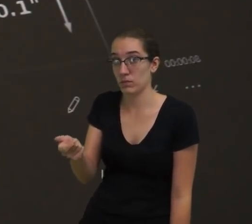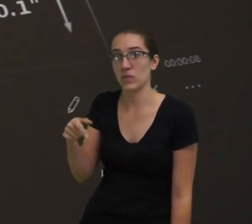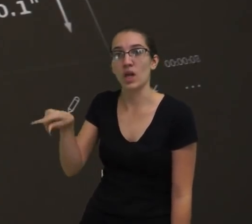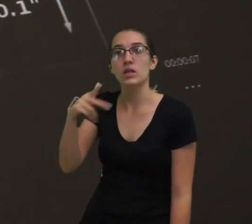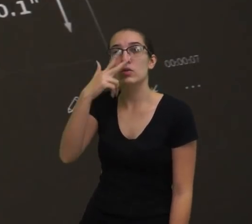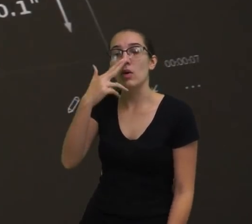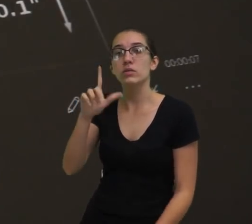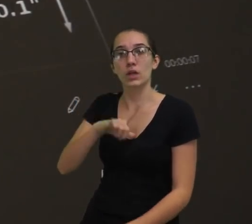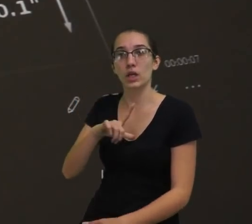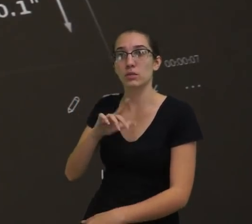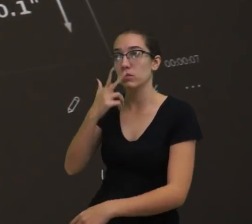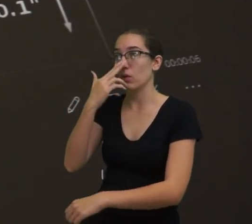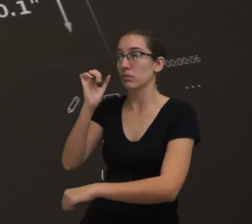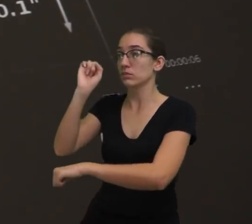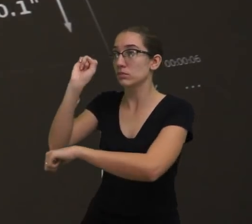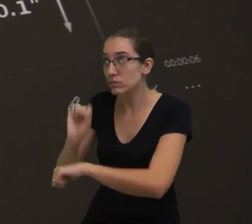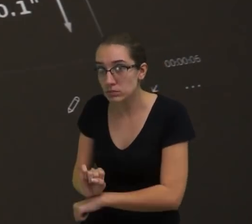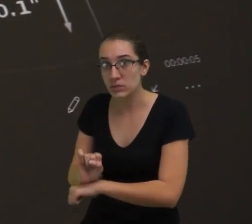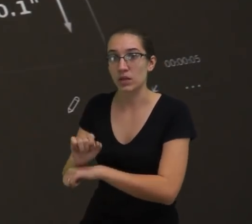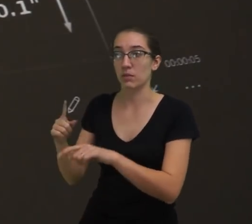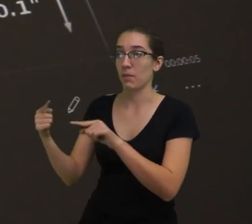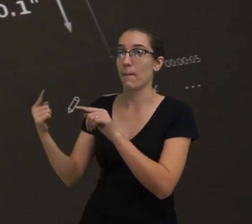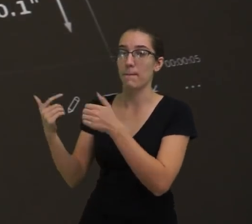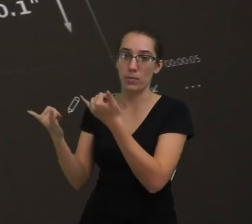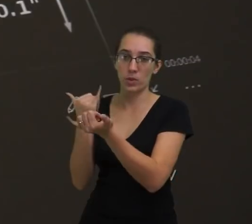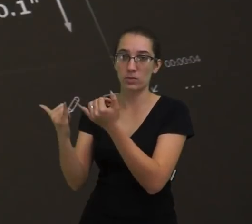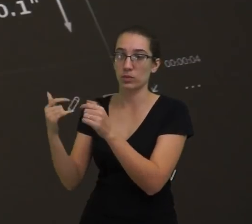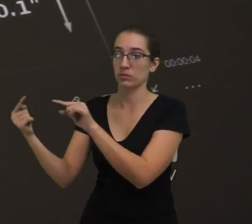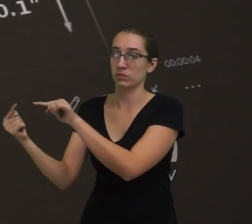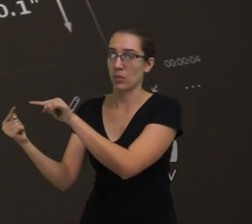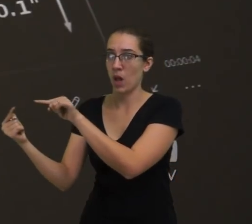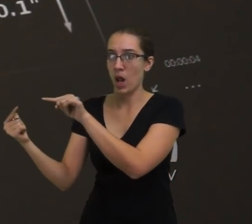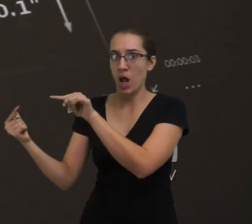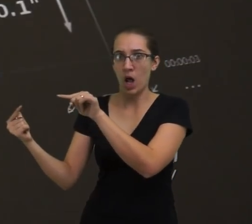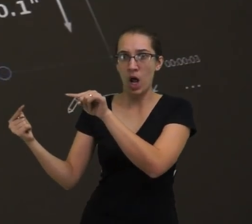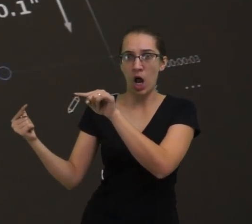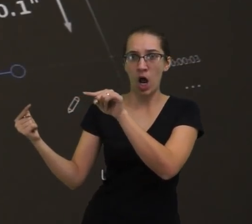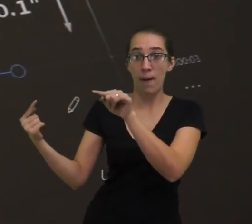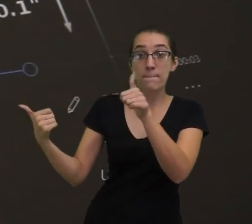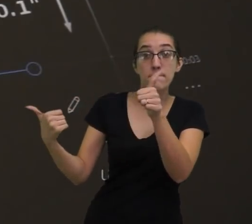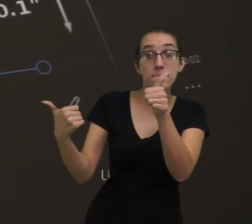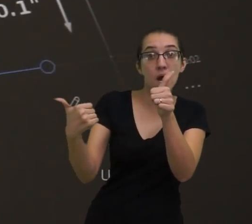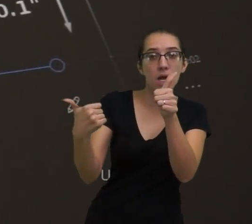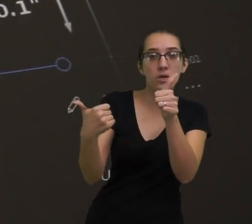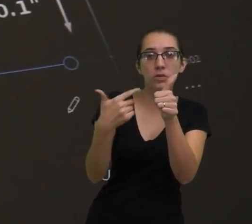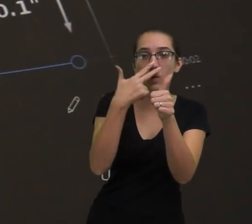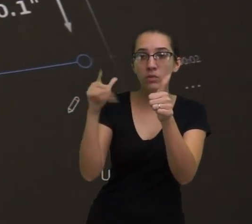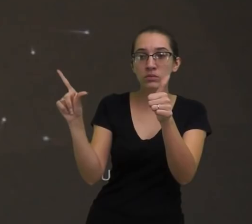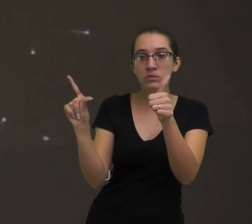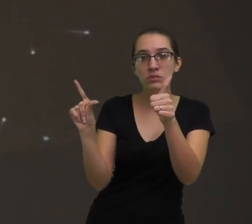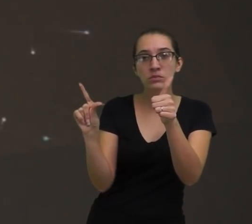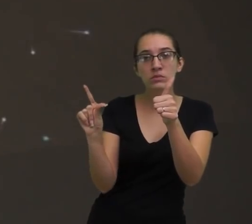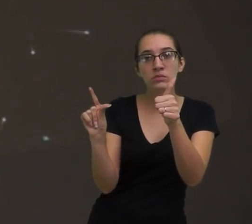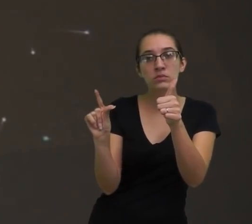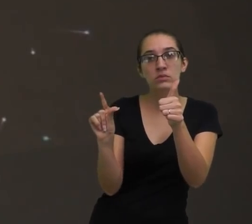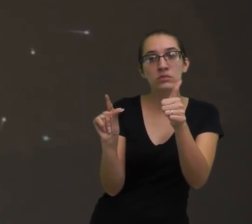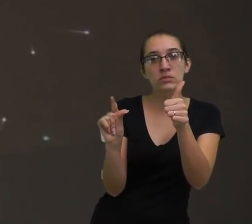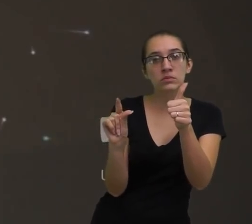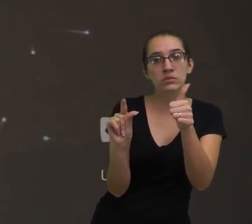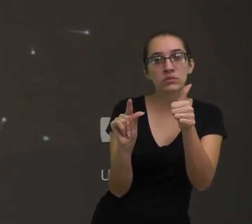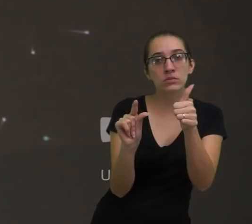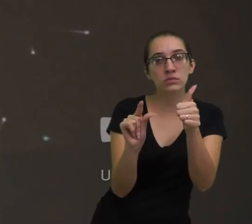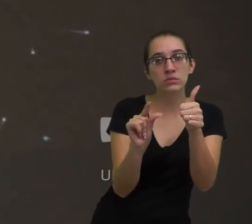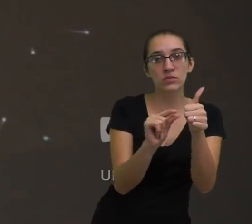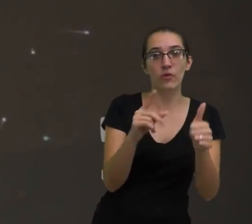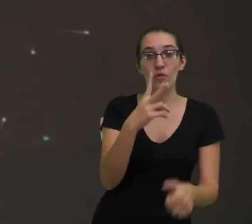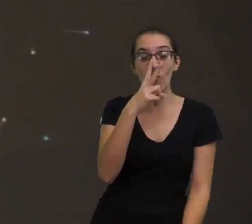Ó. Quando elas se aproximam, elas são aceleradas muito, e conforme elas se afastam, elas são freadas com muita força. Tá? Então, vamos